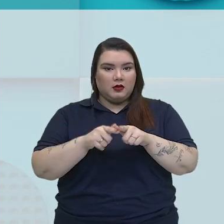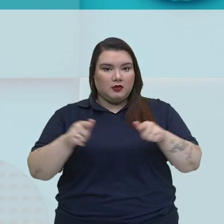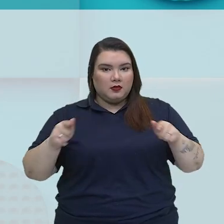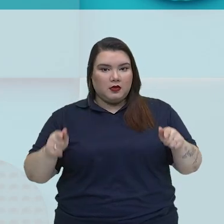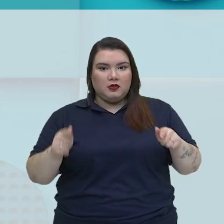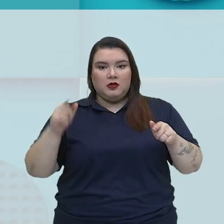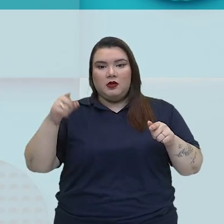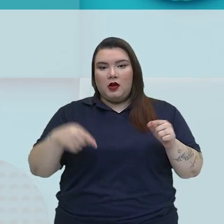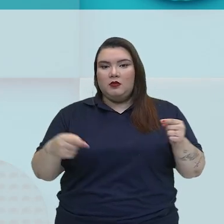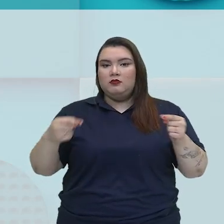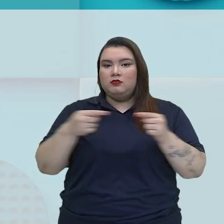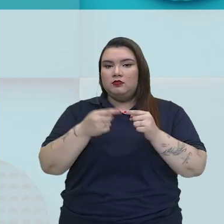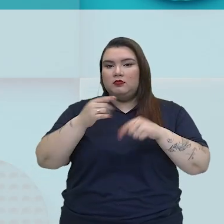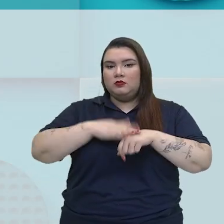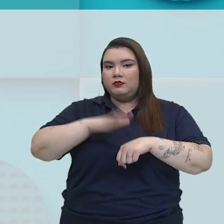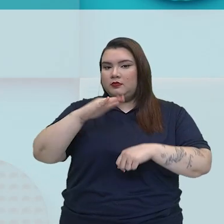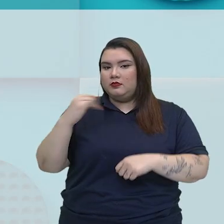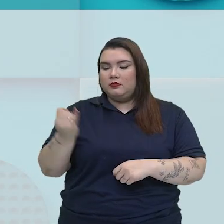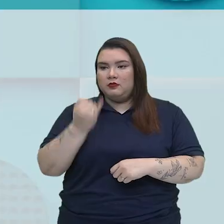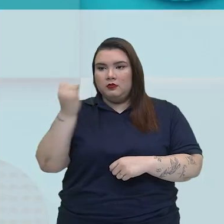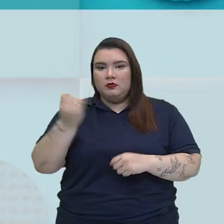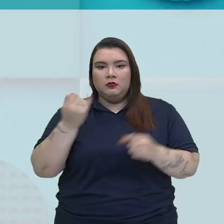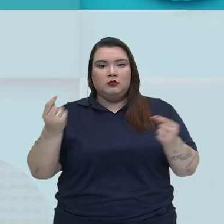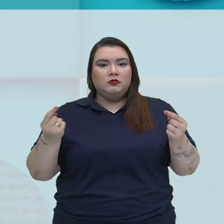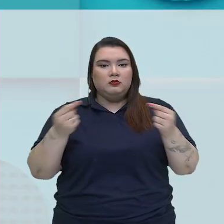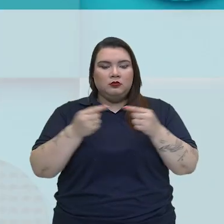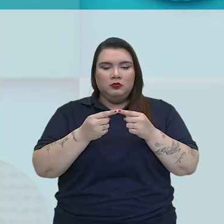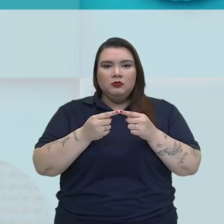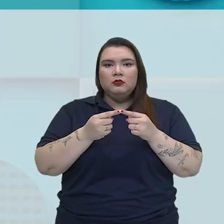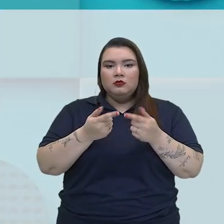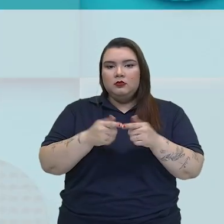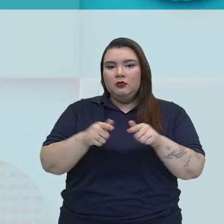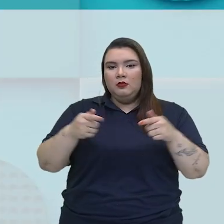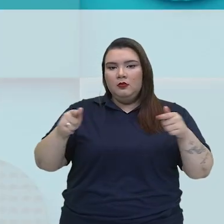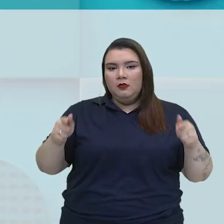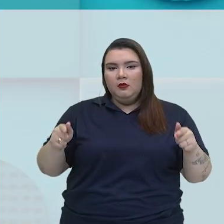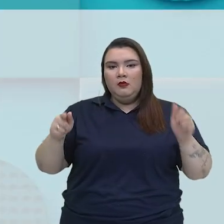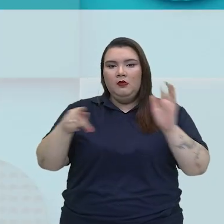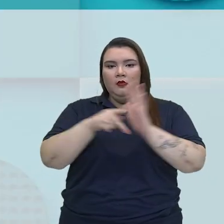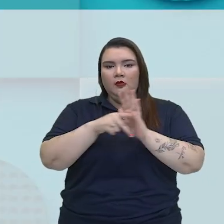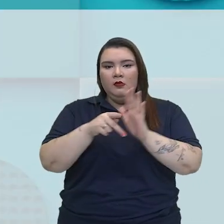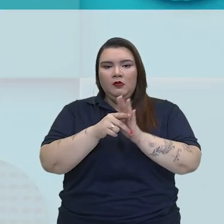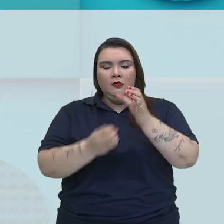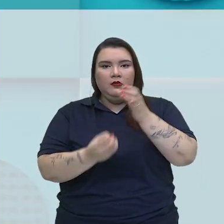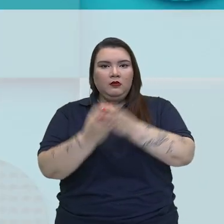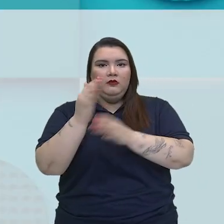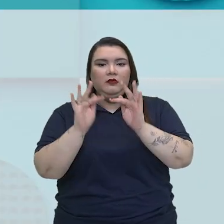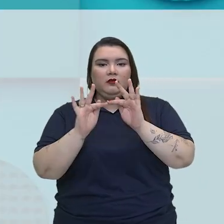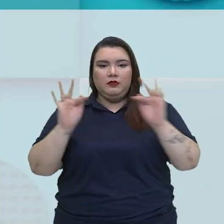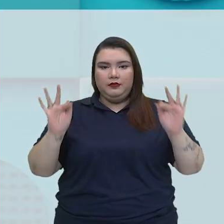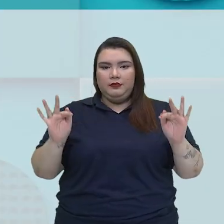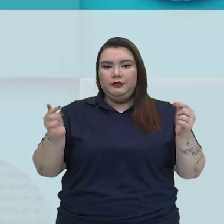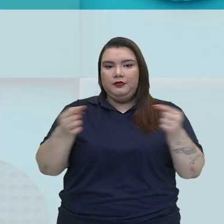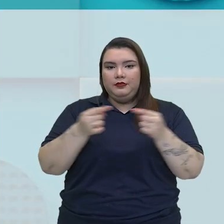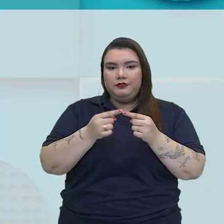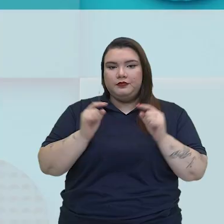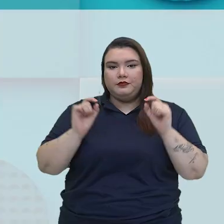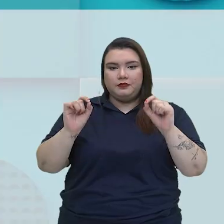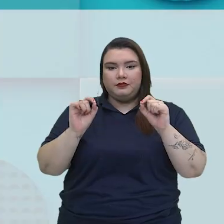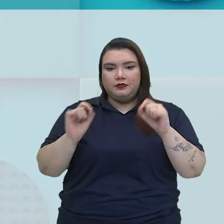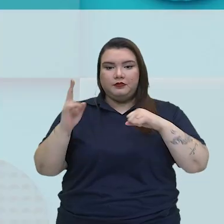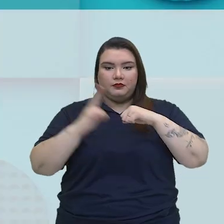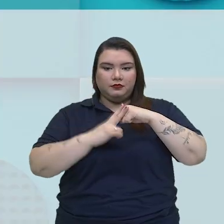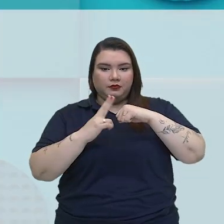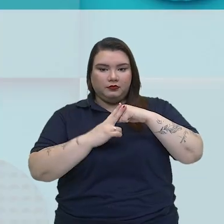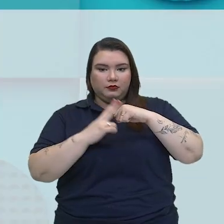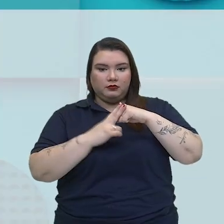verdade, é um dos elementos mais importantes, né, da gramática, na formação de frases, que são os